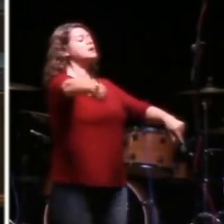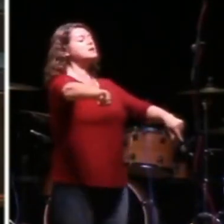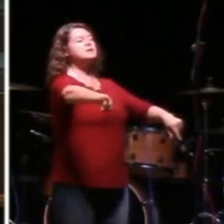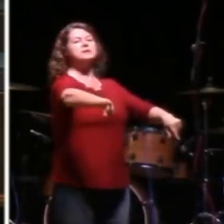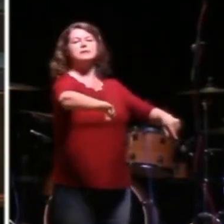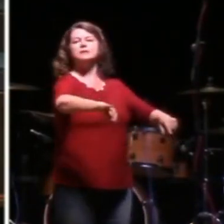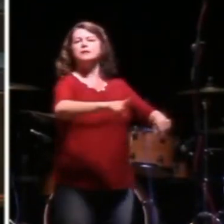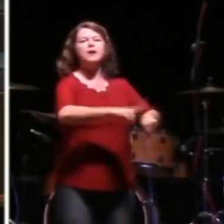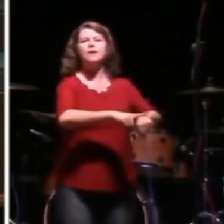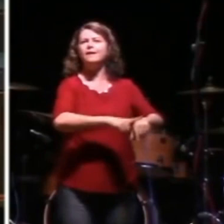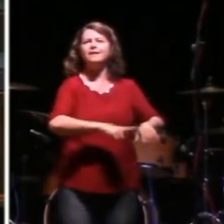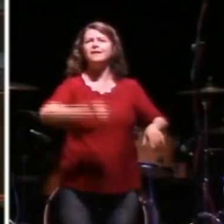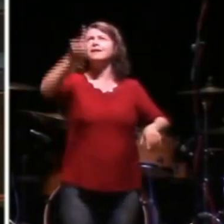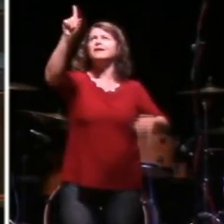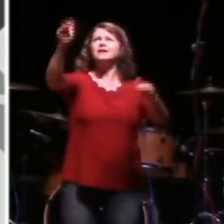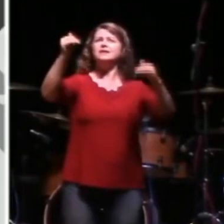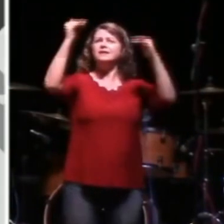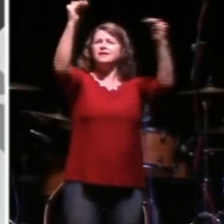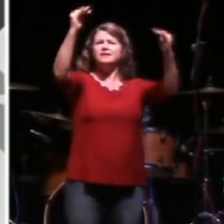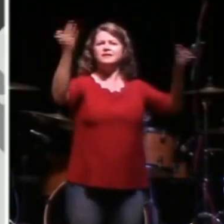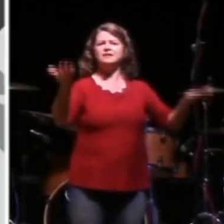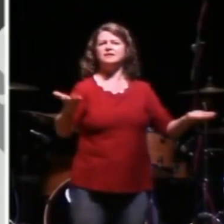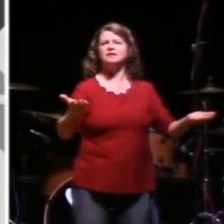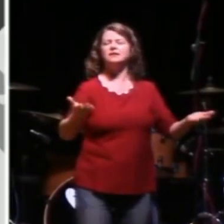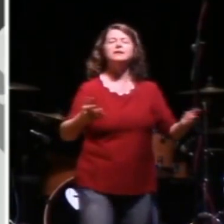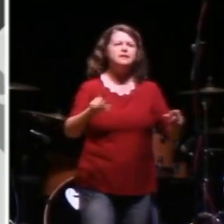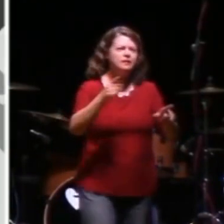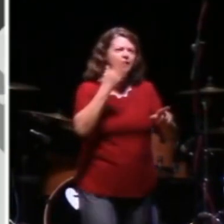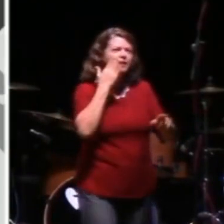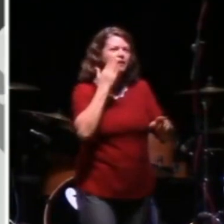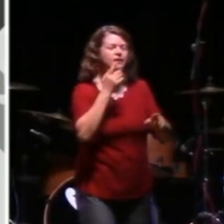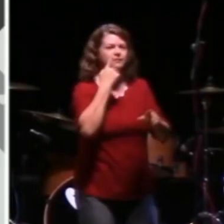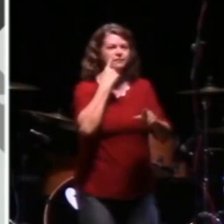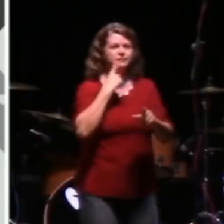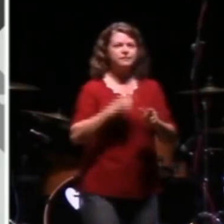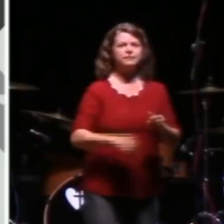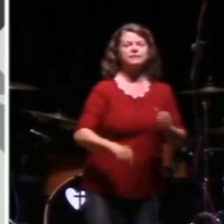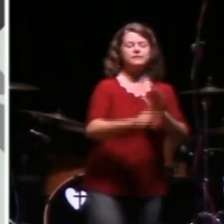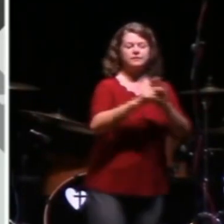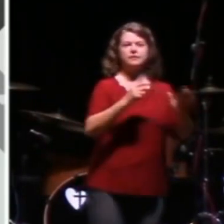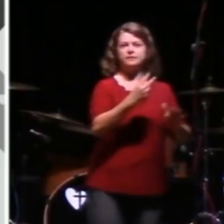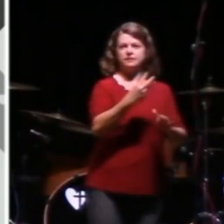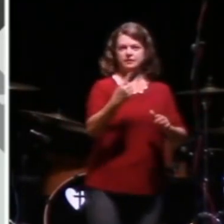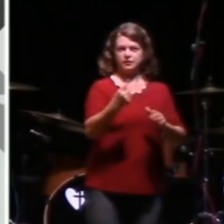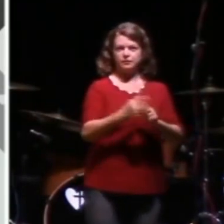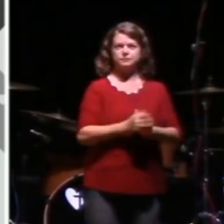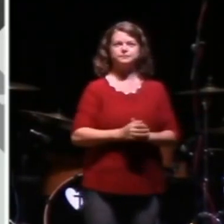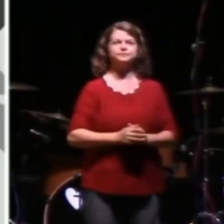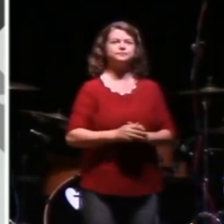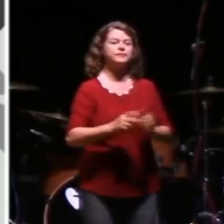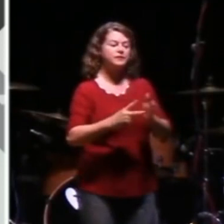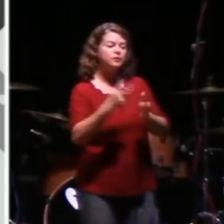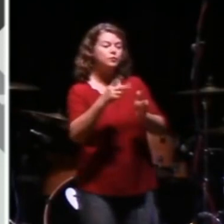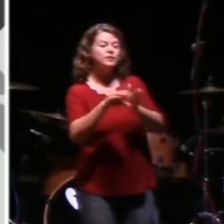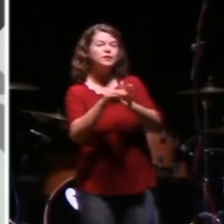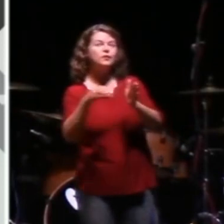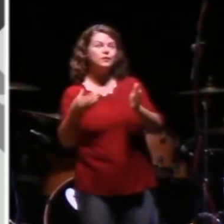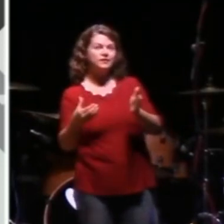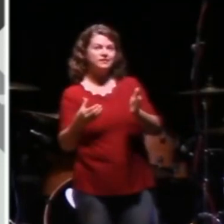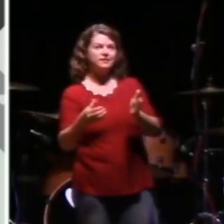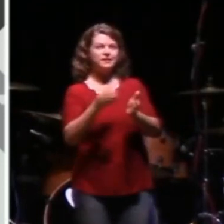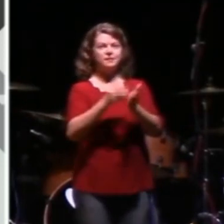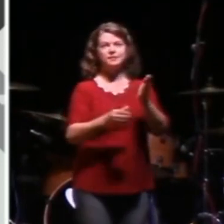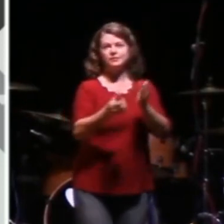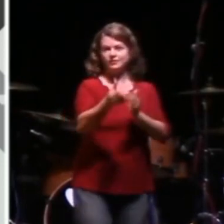de 28 a 31 quando houver fome ou praga no país eu tô tirando primeiro reis 8 trazendo para segunda crônicas seis para você